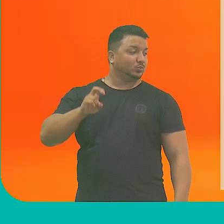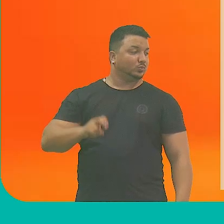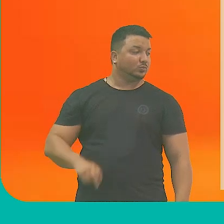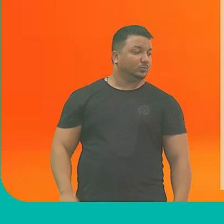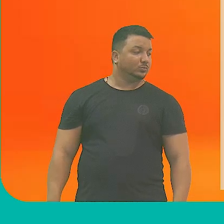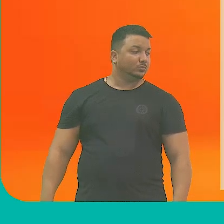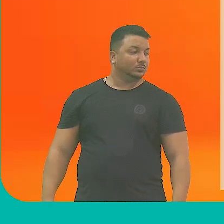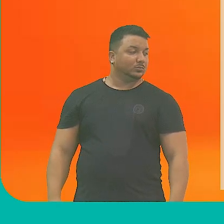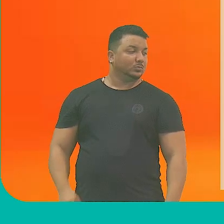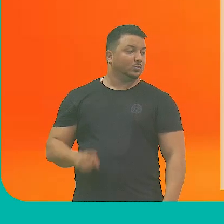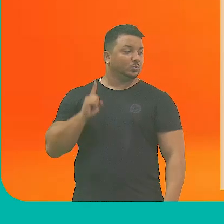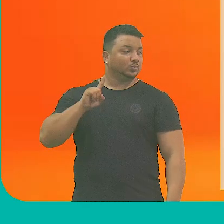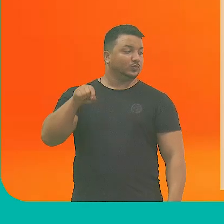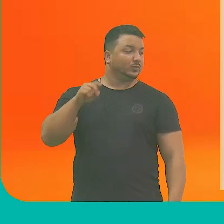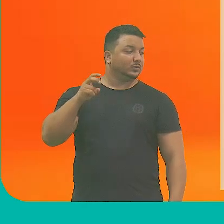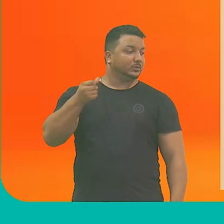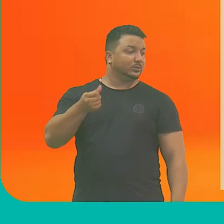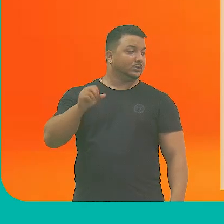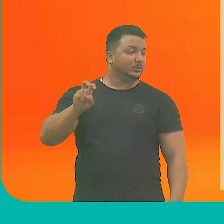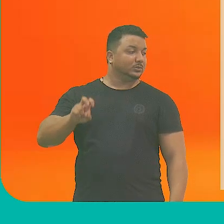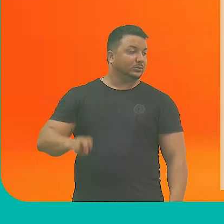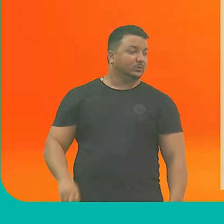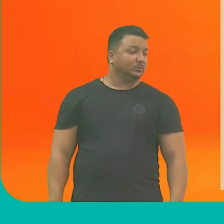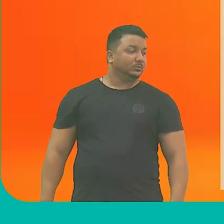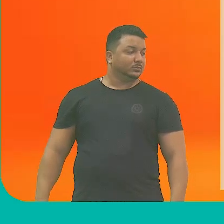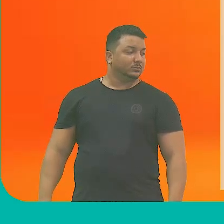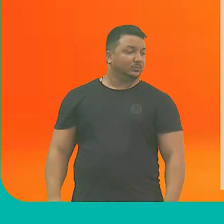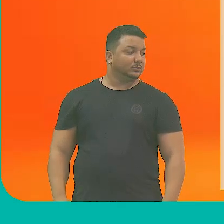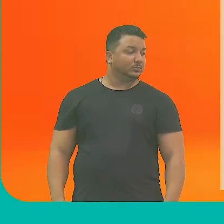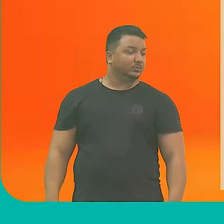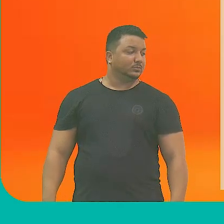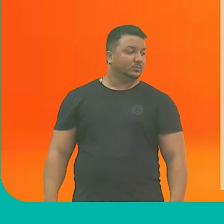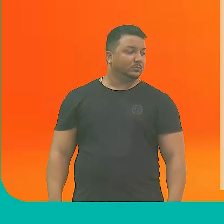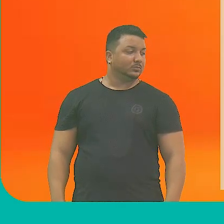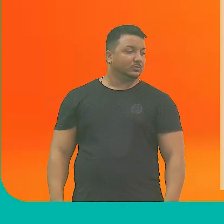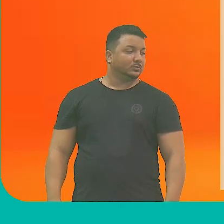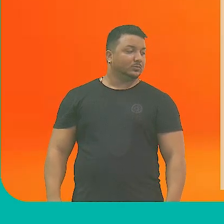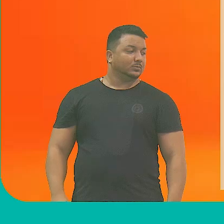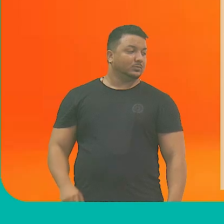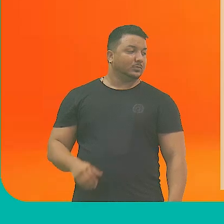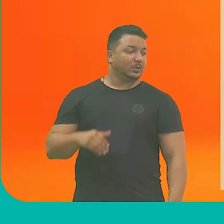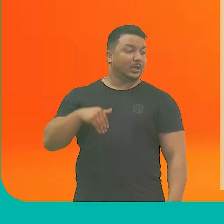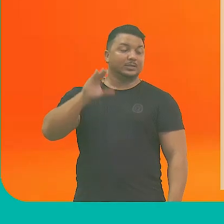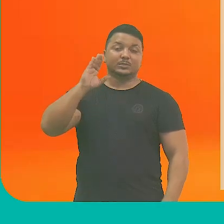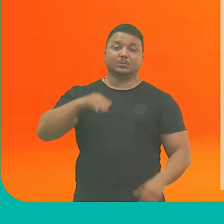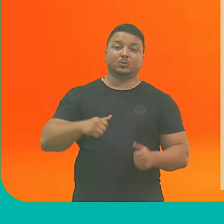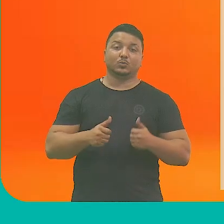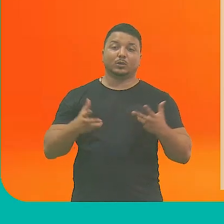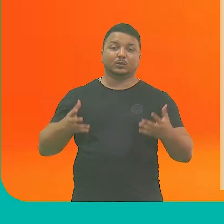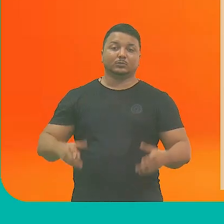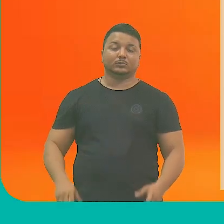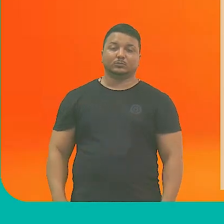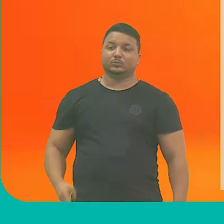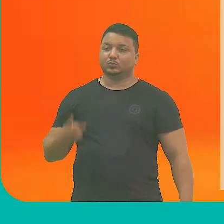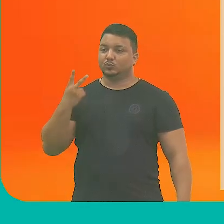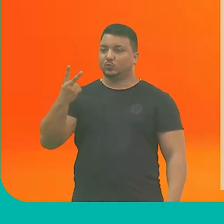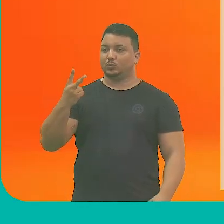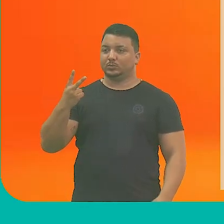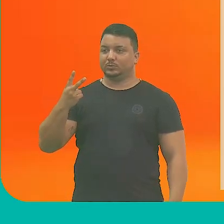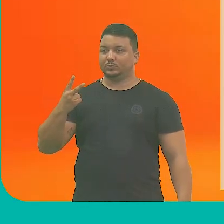1,65. 1,65 está aqui, ó. Quantos estão acima de 1,65? 2,